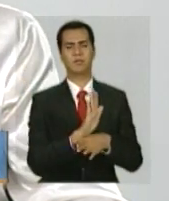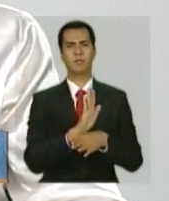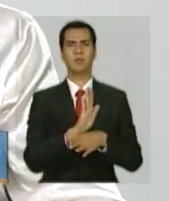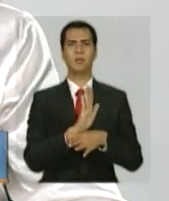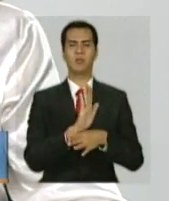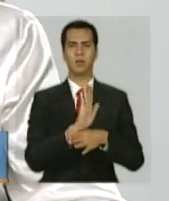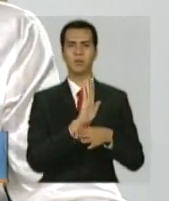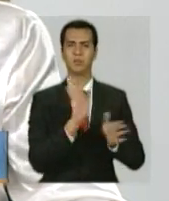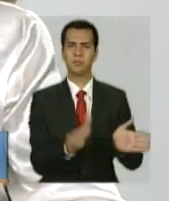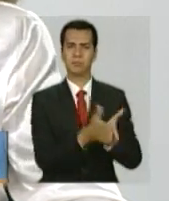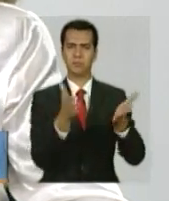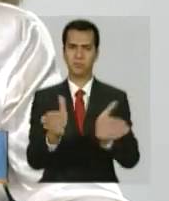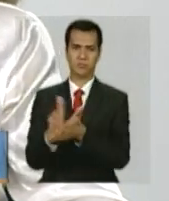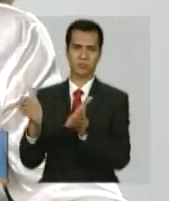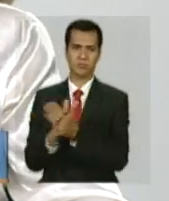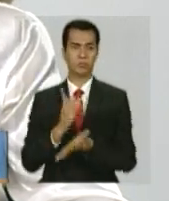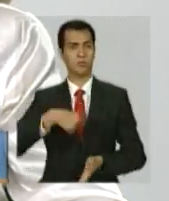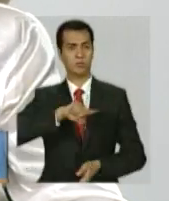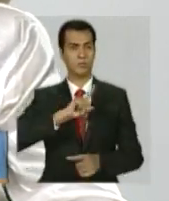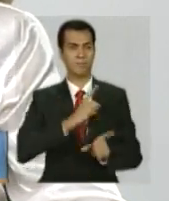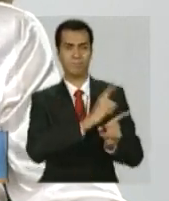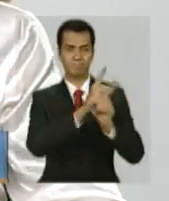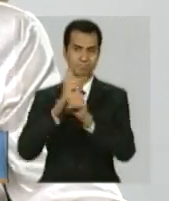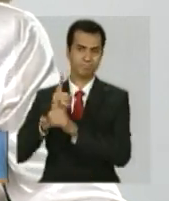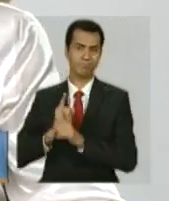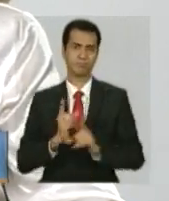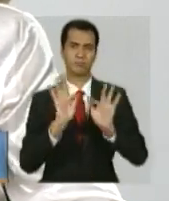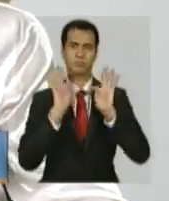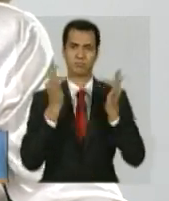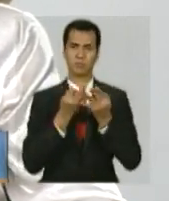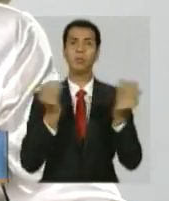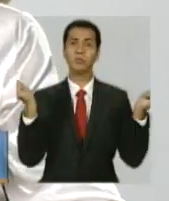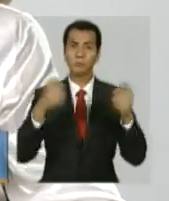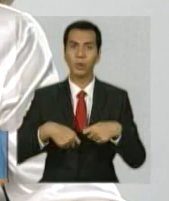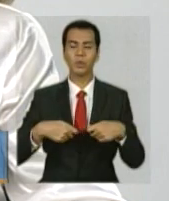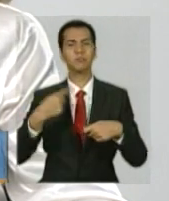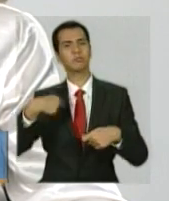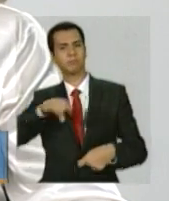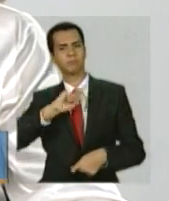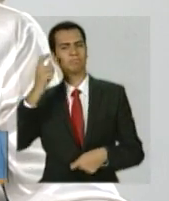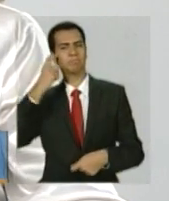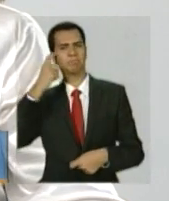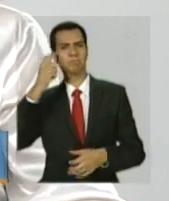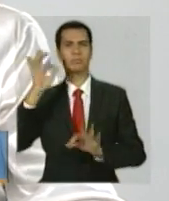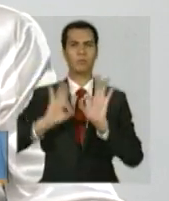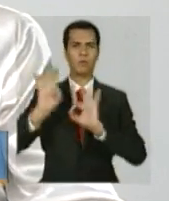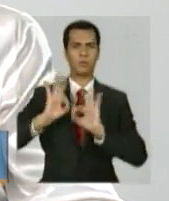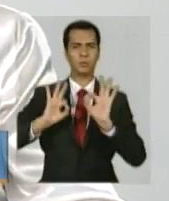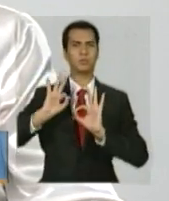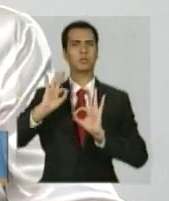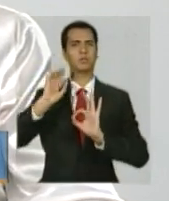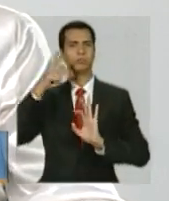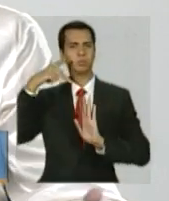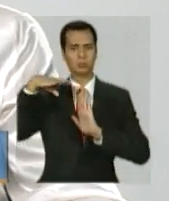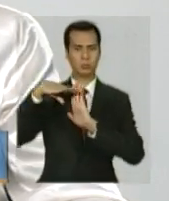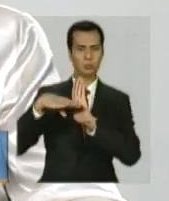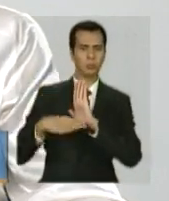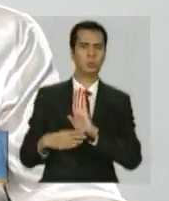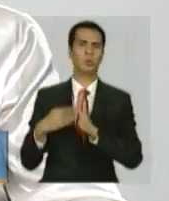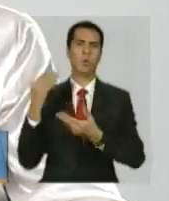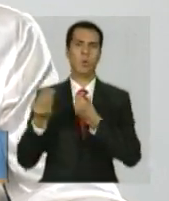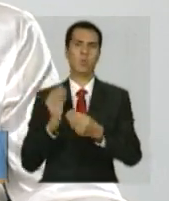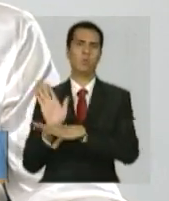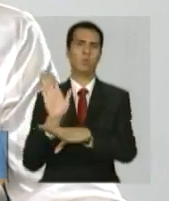essas famílias, para que exatamente possa se traçar os programas, as políticas, os projetos para atendimento, né? As ações